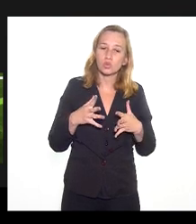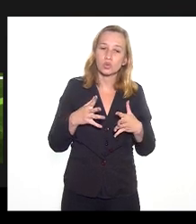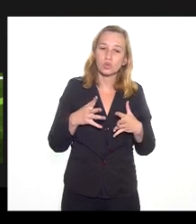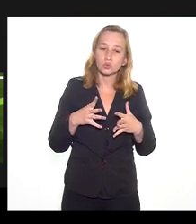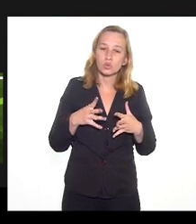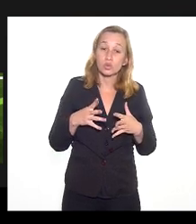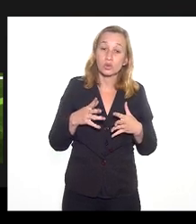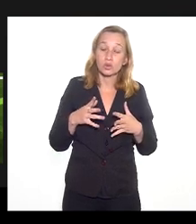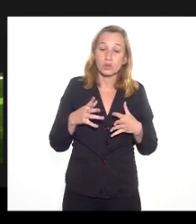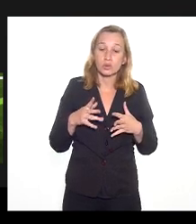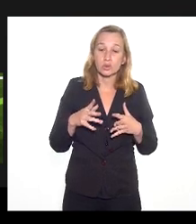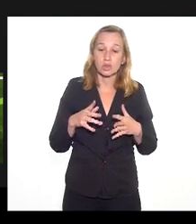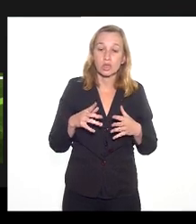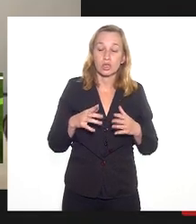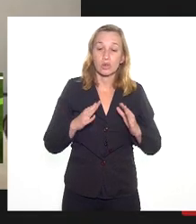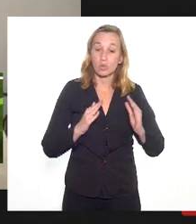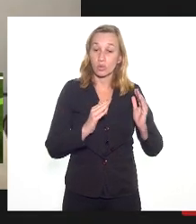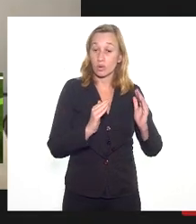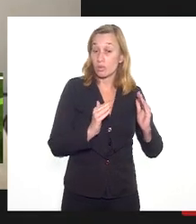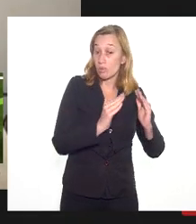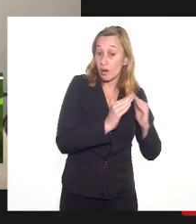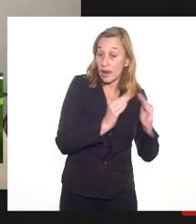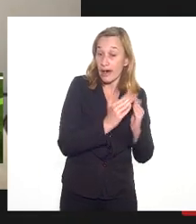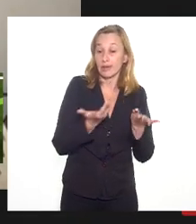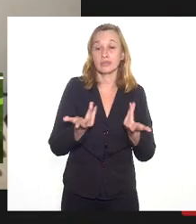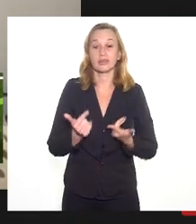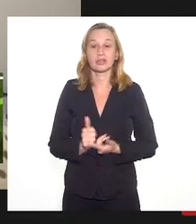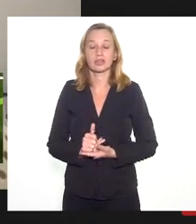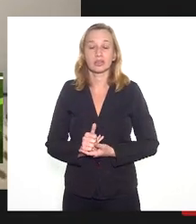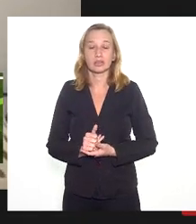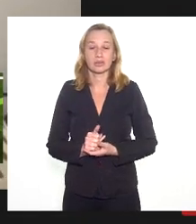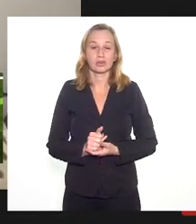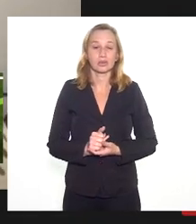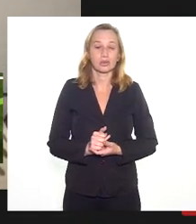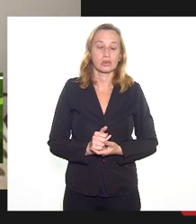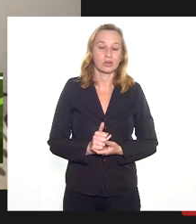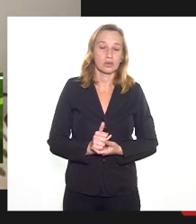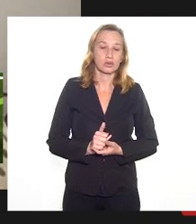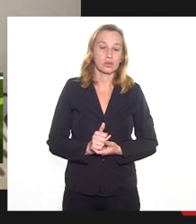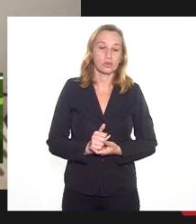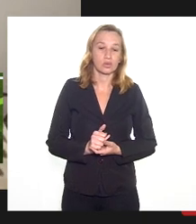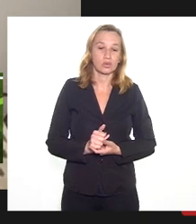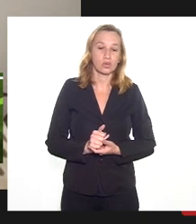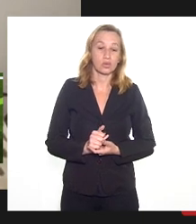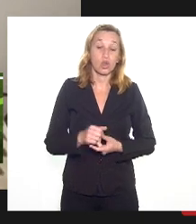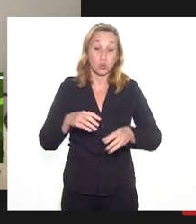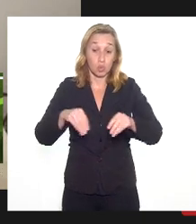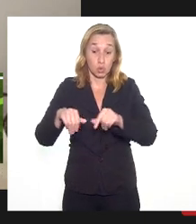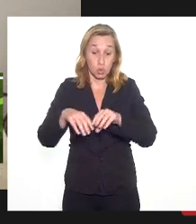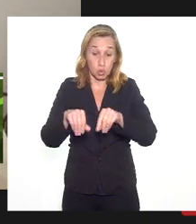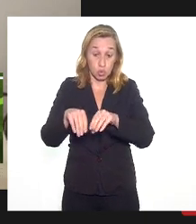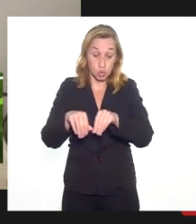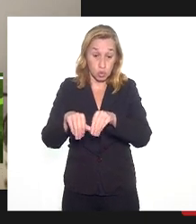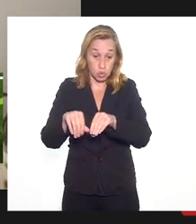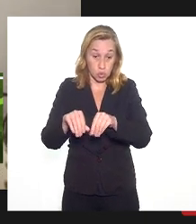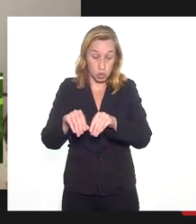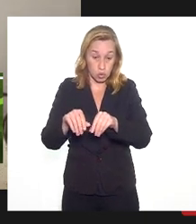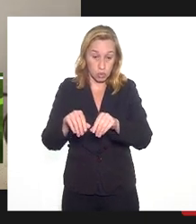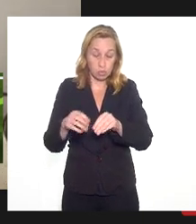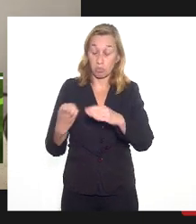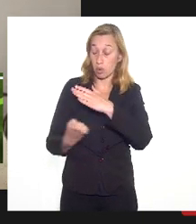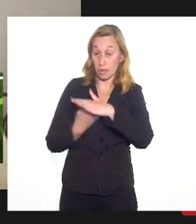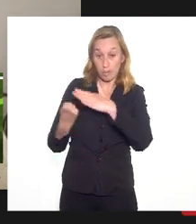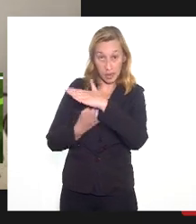à especulação imobiliária, no que tange também à ocupação do solo, em especial por